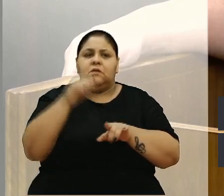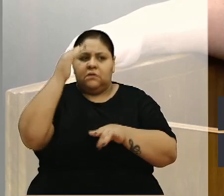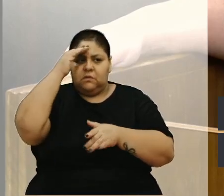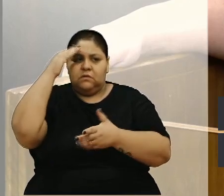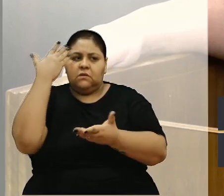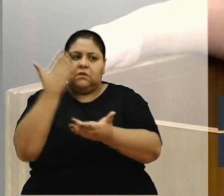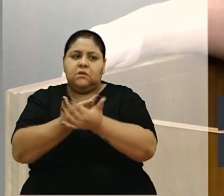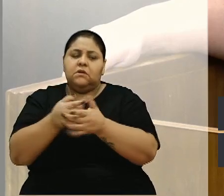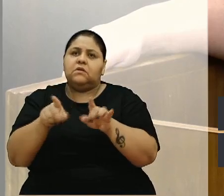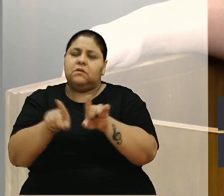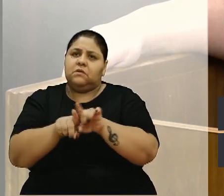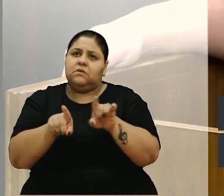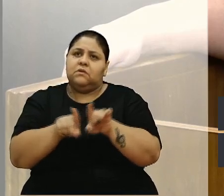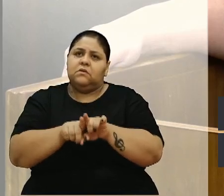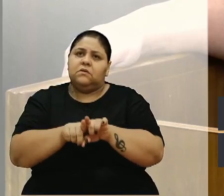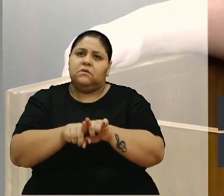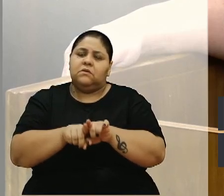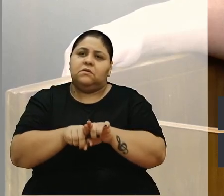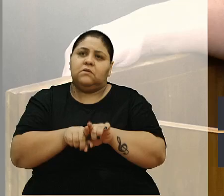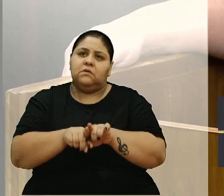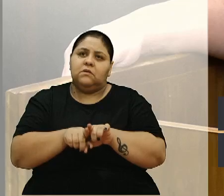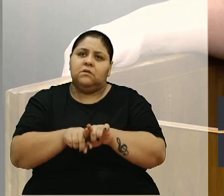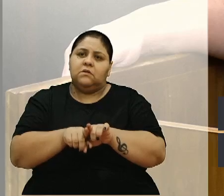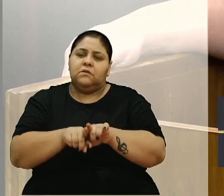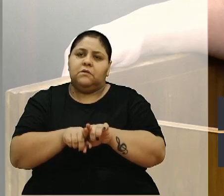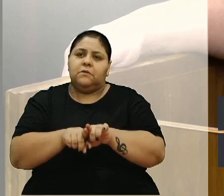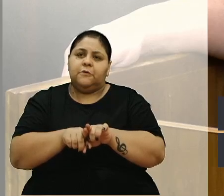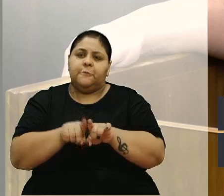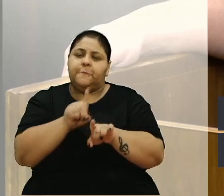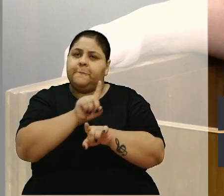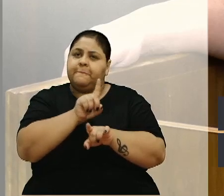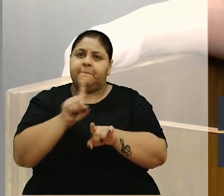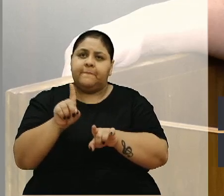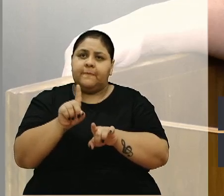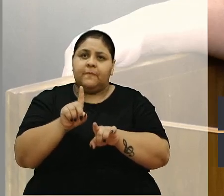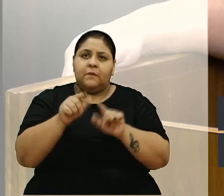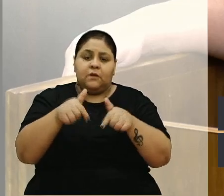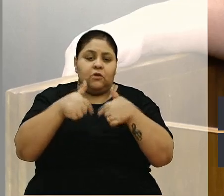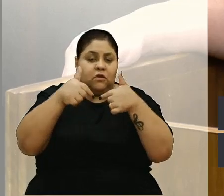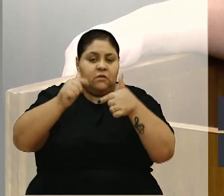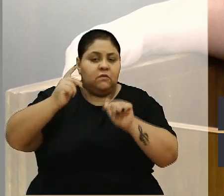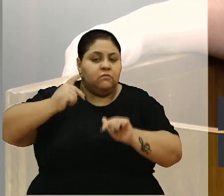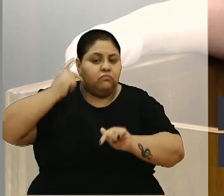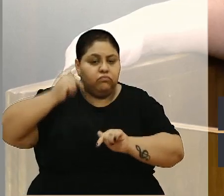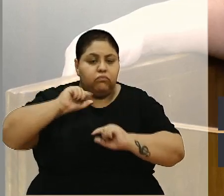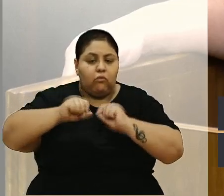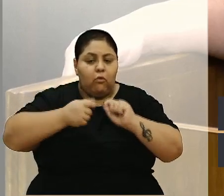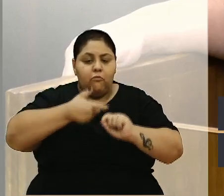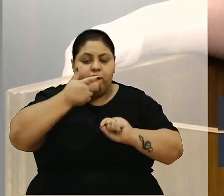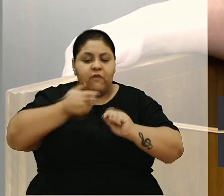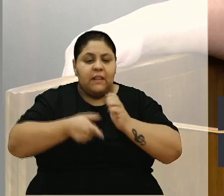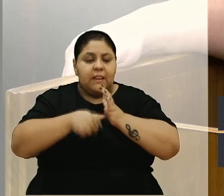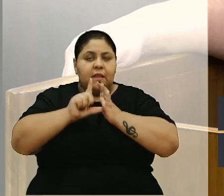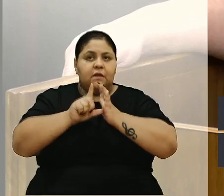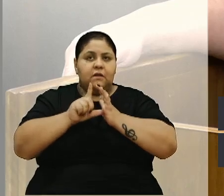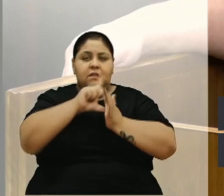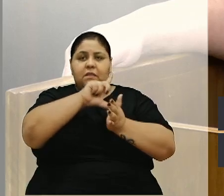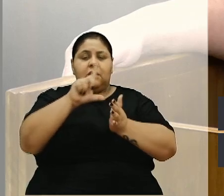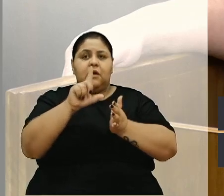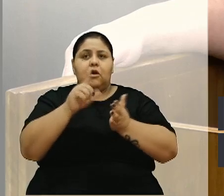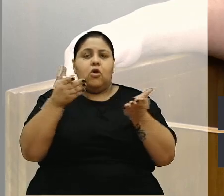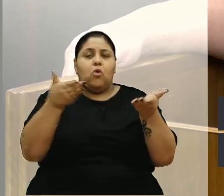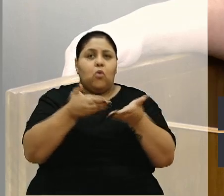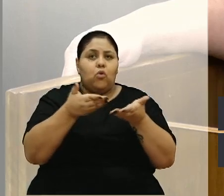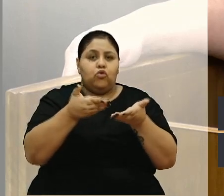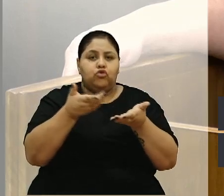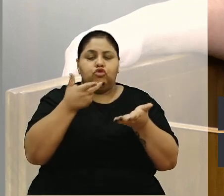e acredito nas pessoas que estão falando a verdade e que não seja um ato politiqueiro, como eu falei lá atrás. Eu não estou falando hoje, porque